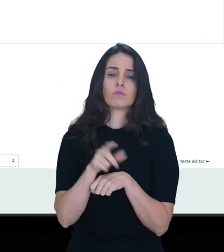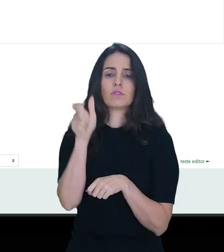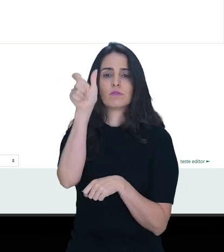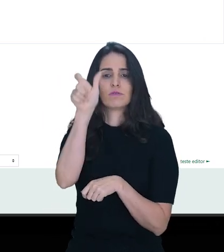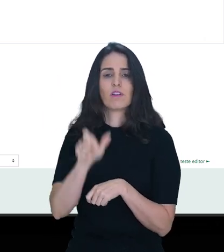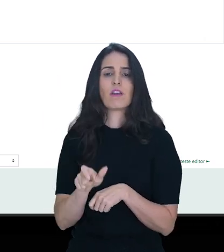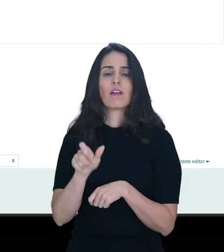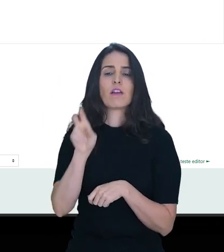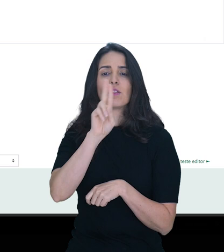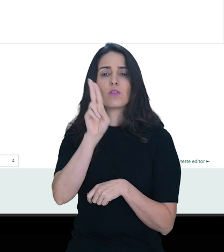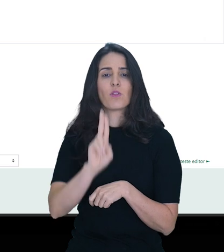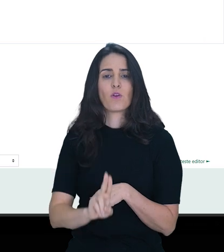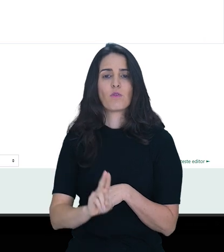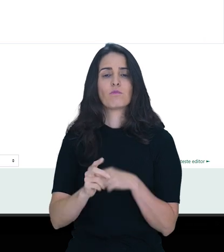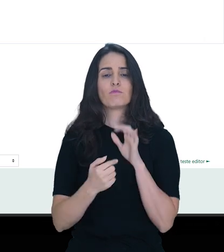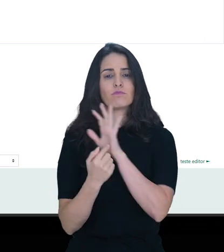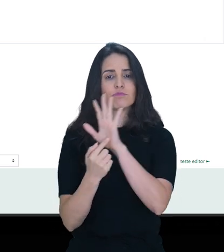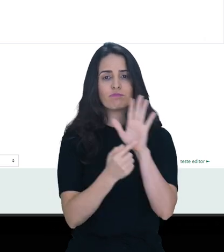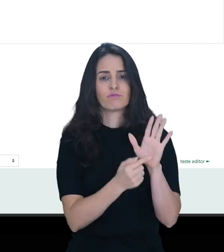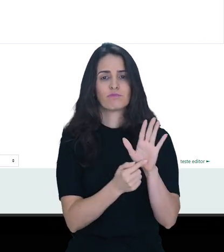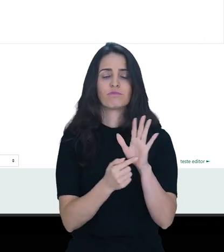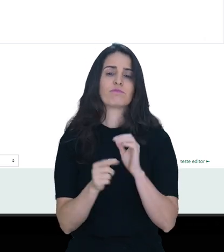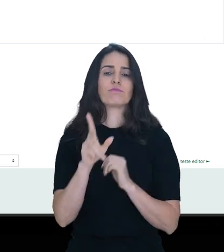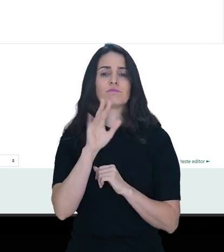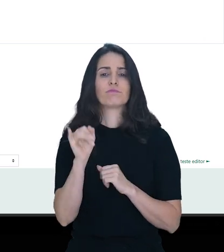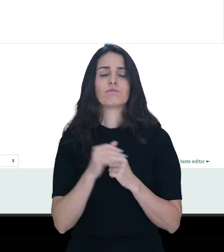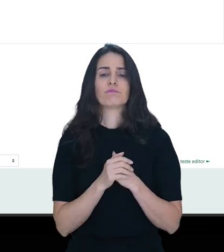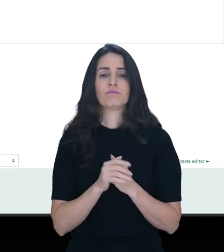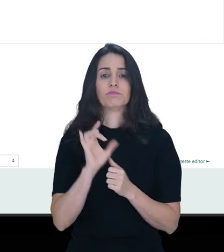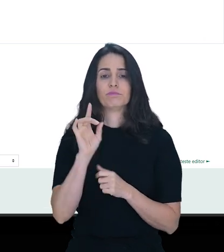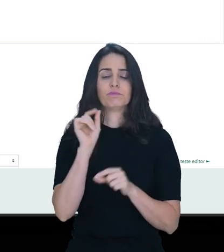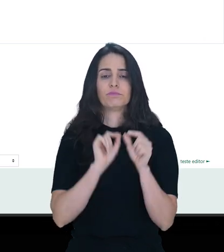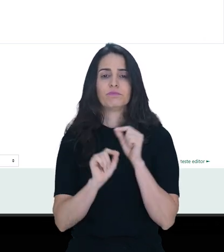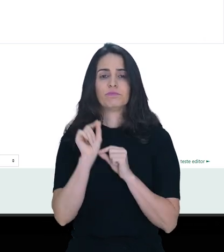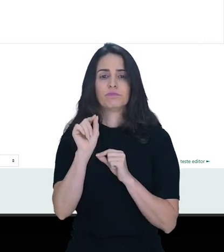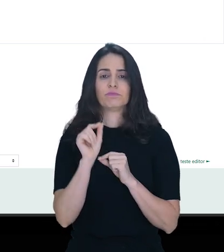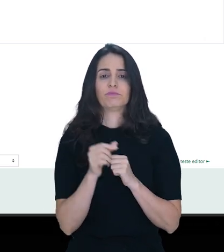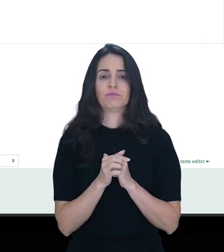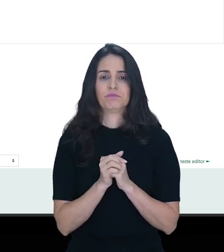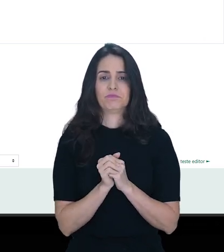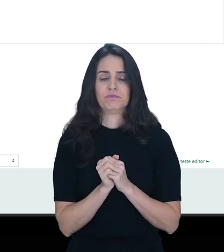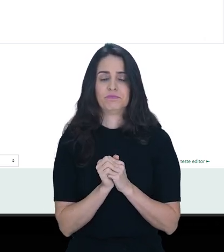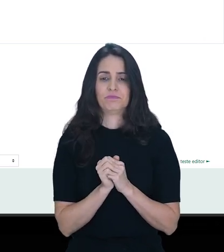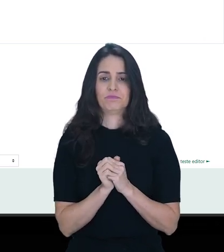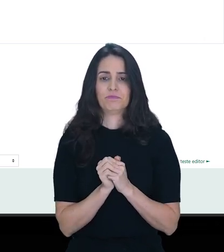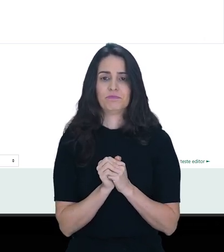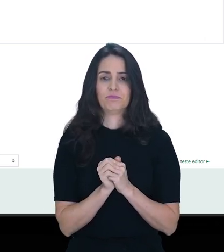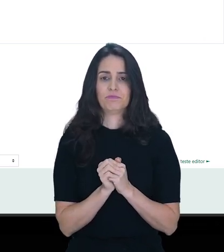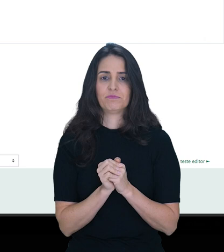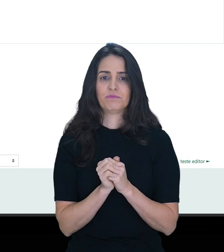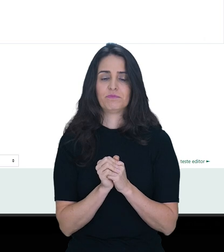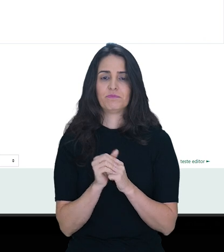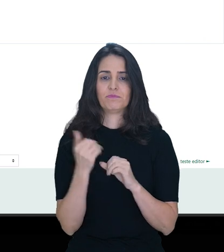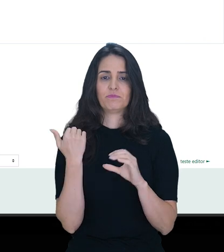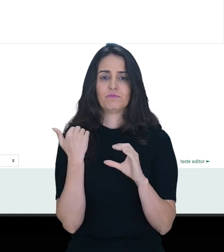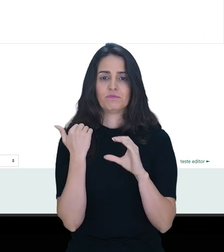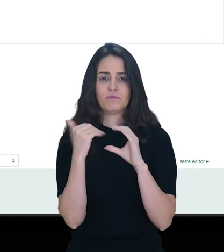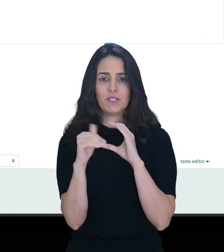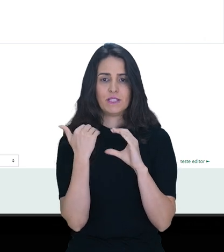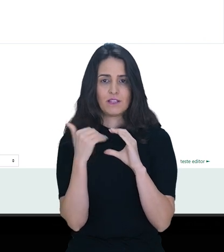estudantes usuários apareceriam aqui e aí é só digitar a mensagem